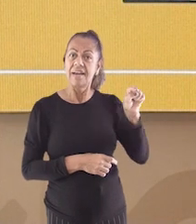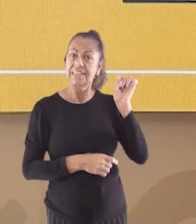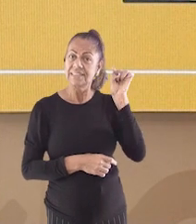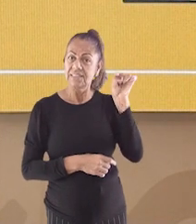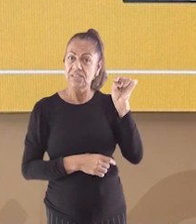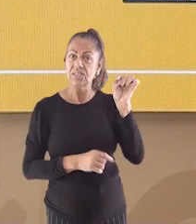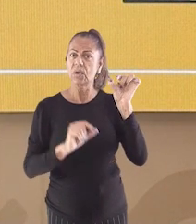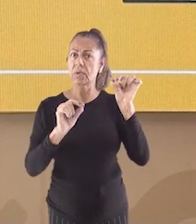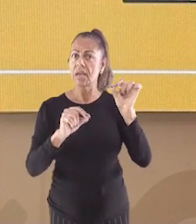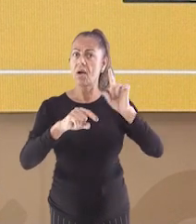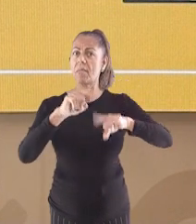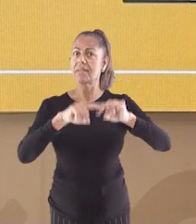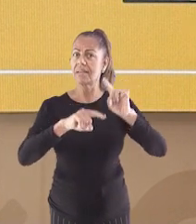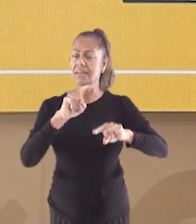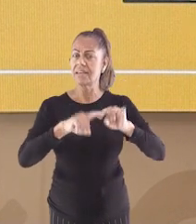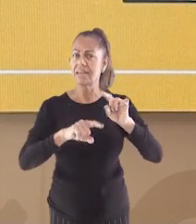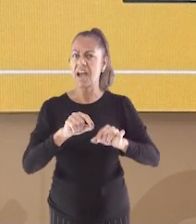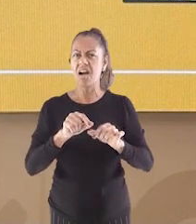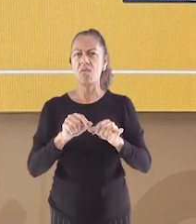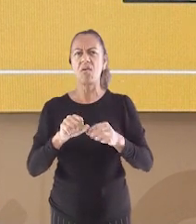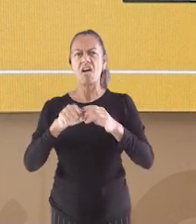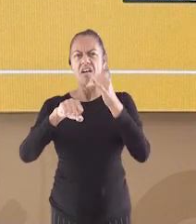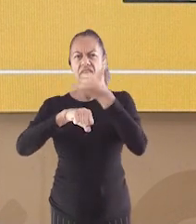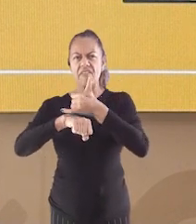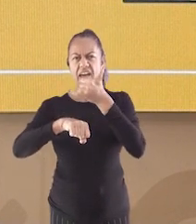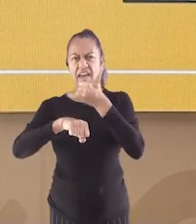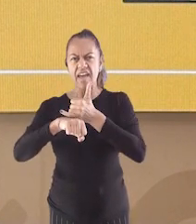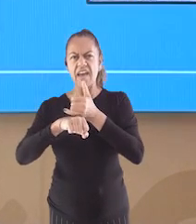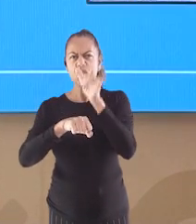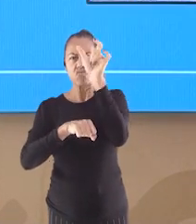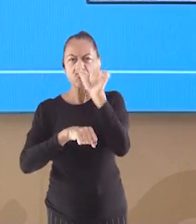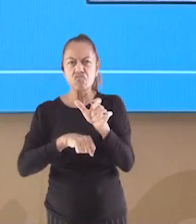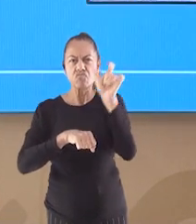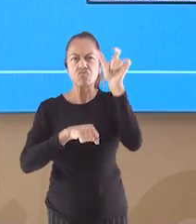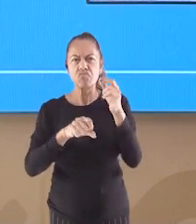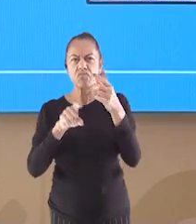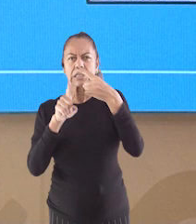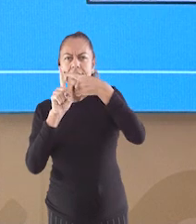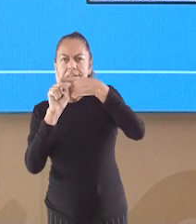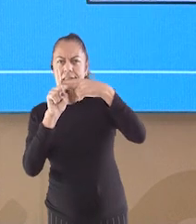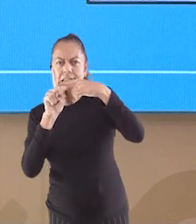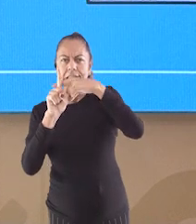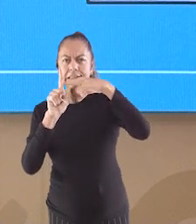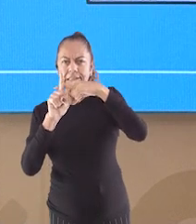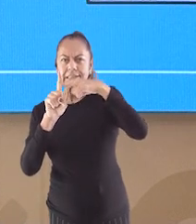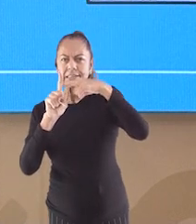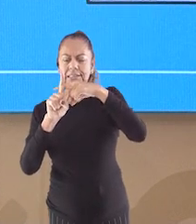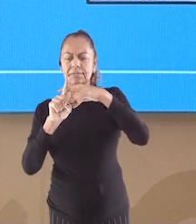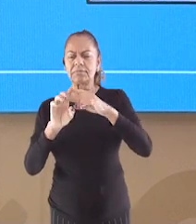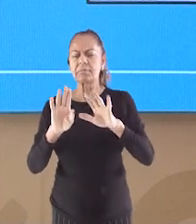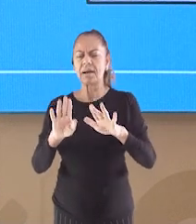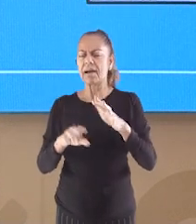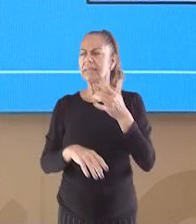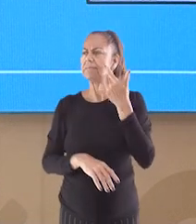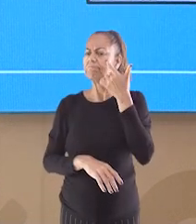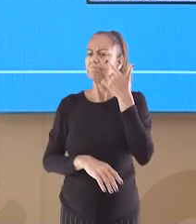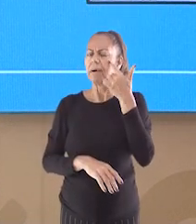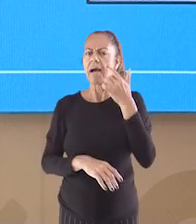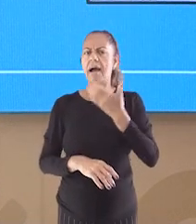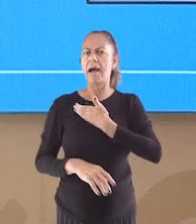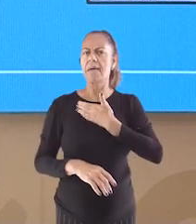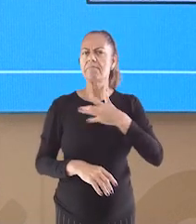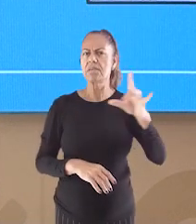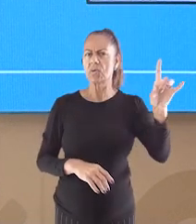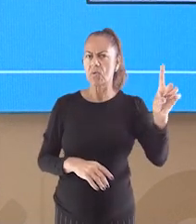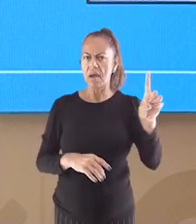ferramenta usada para lixar o ferro. E falando em fugir, responda essa última pergunta. O Ed Sortudo consegue ajudá-lo